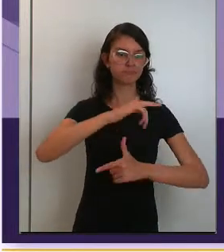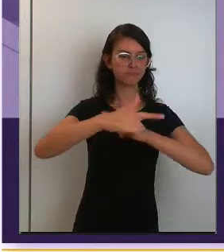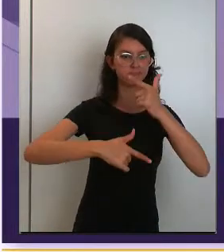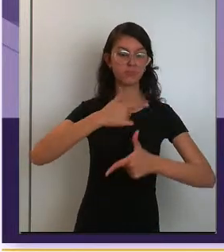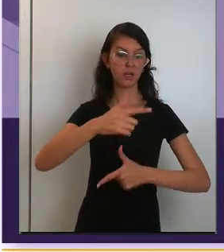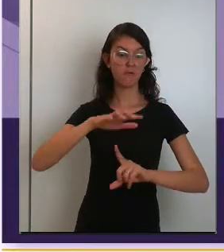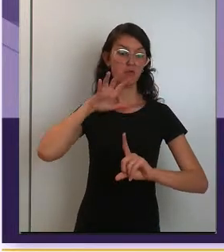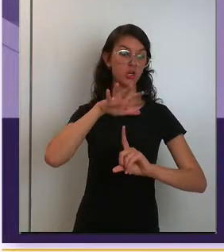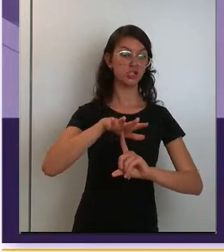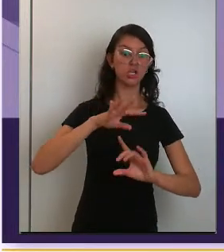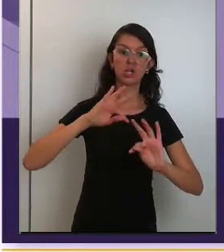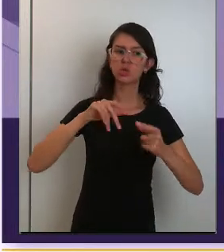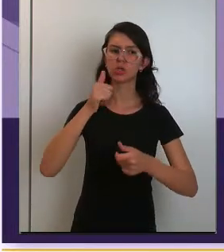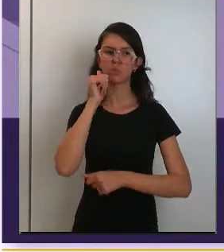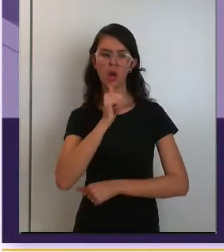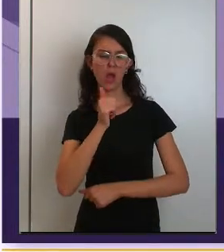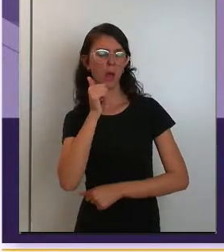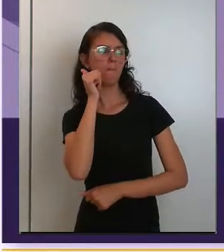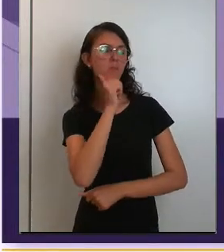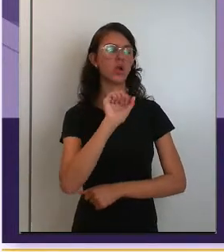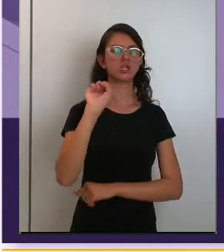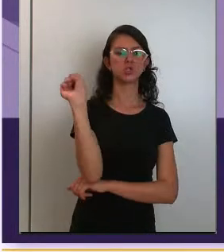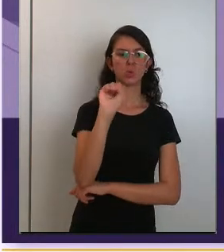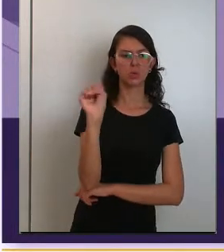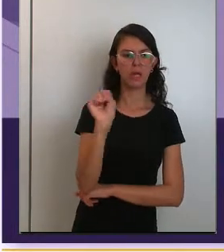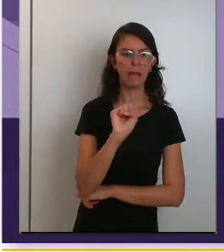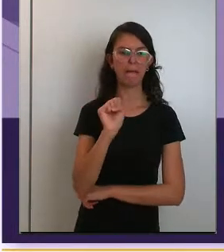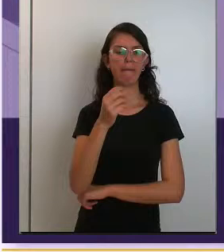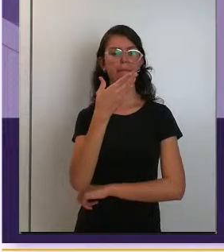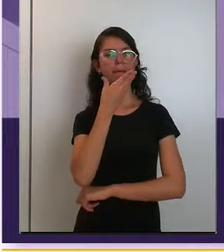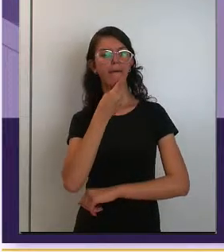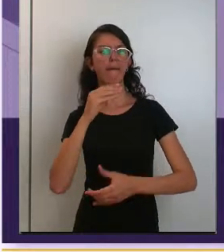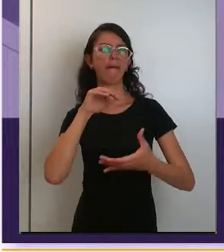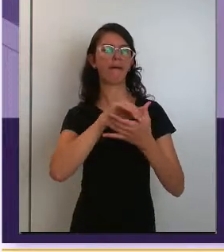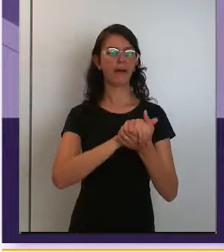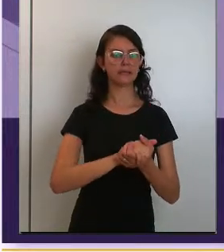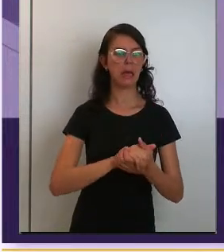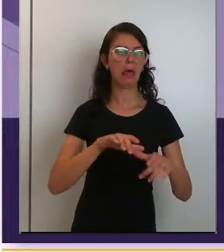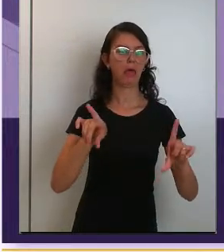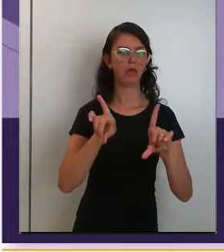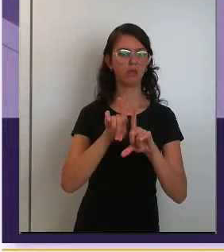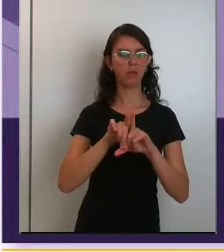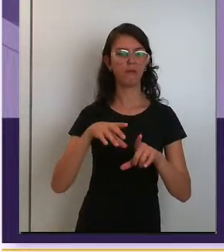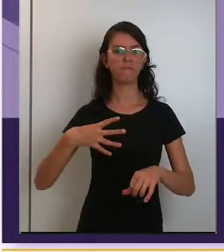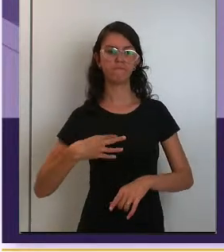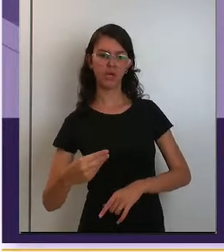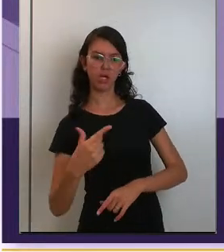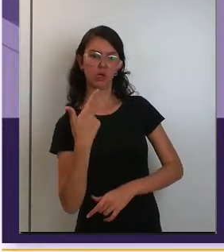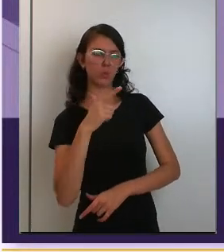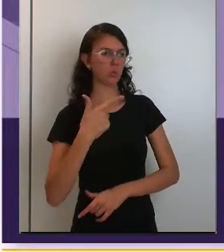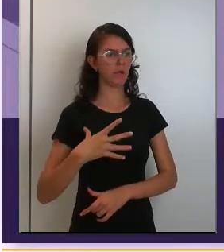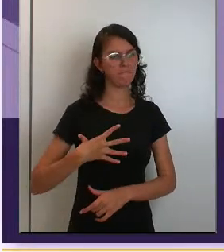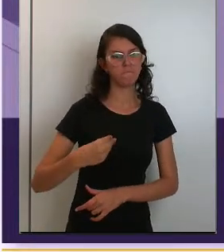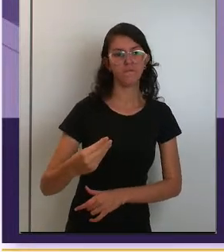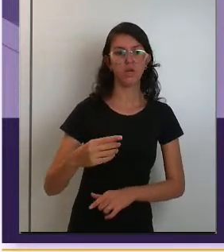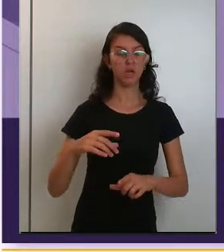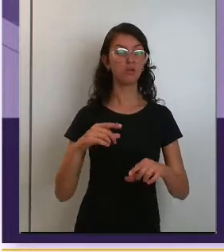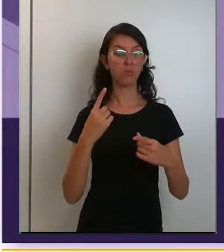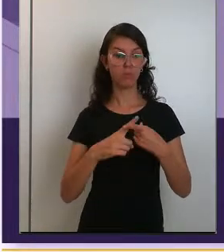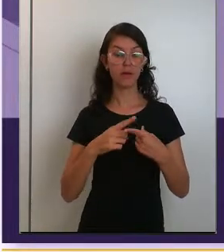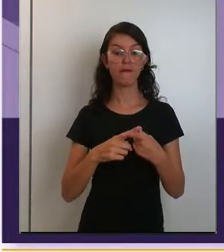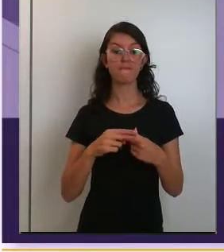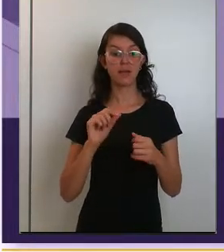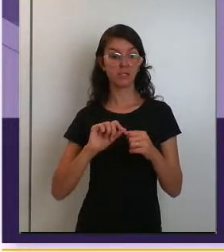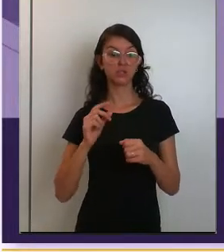tipos. Mulheres solteiras, mulheres casadas, mulheres com filhos, mulheres sem filhos, mulheres que executam de fato a dupla jornada